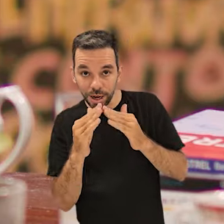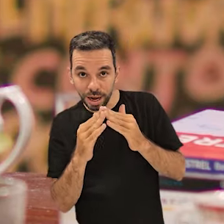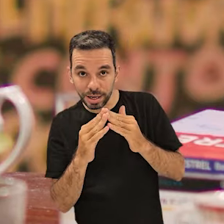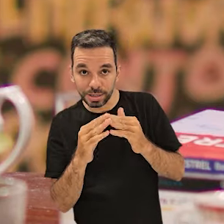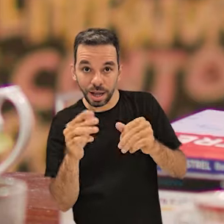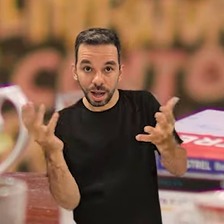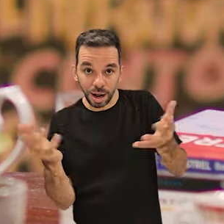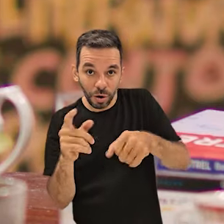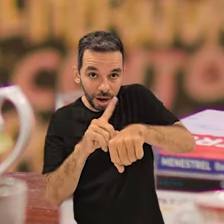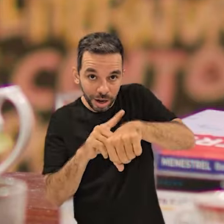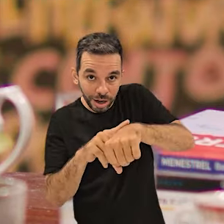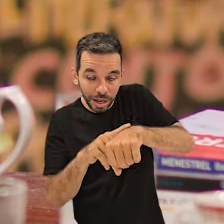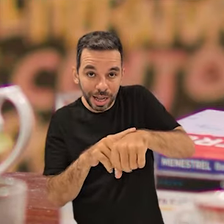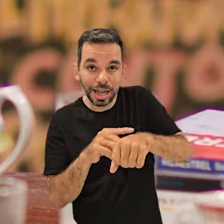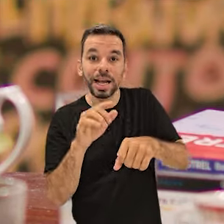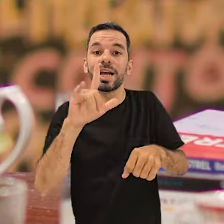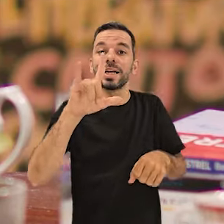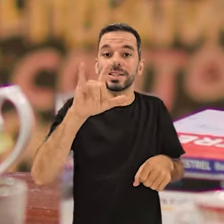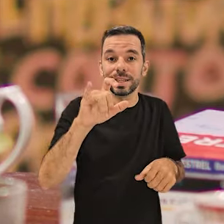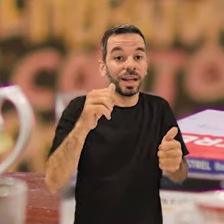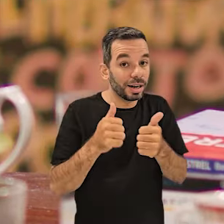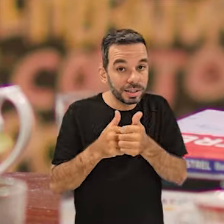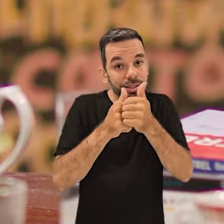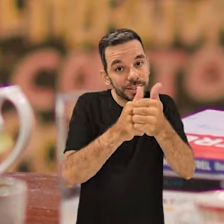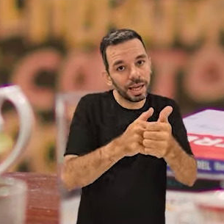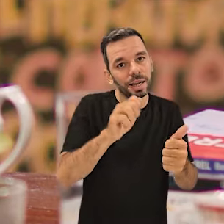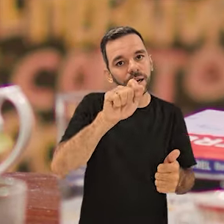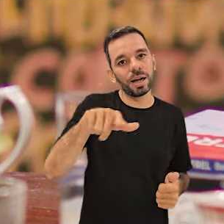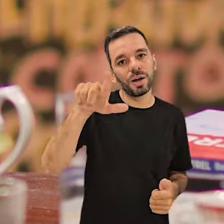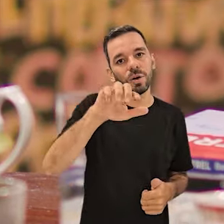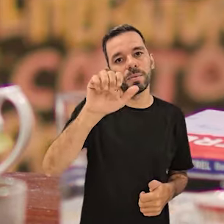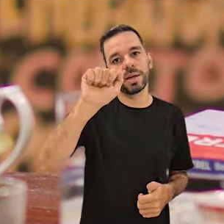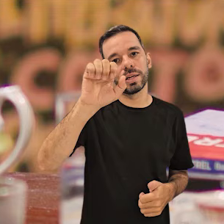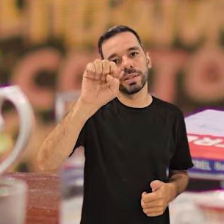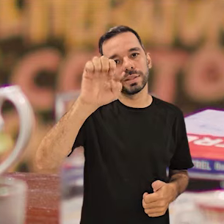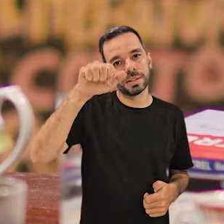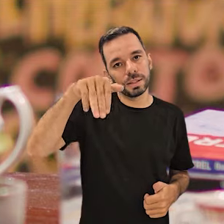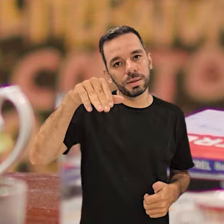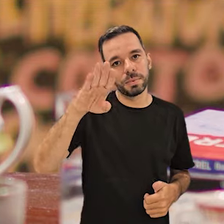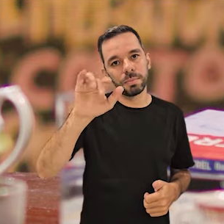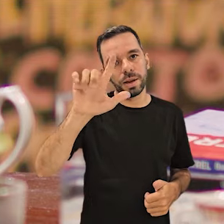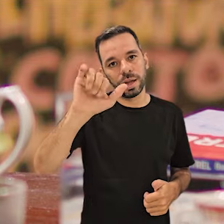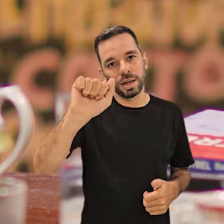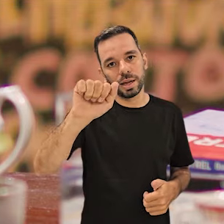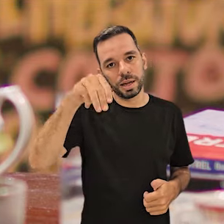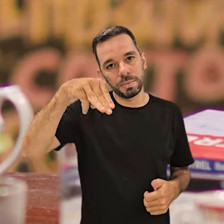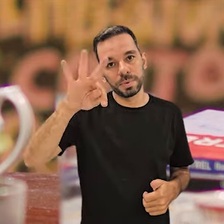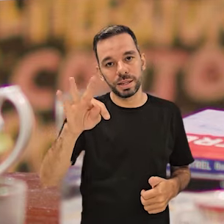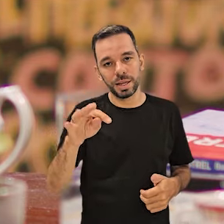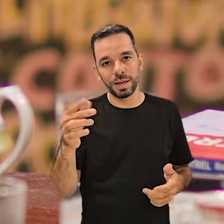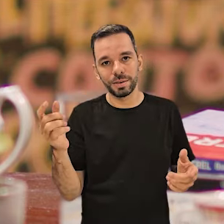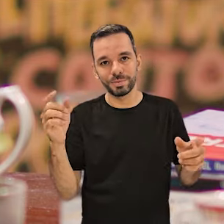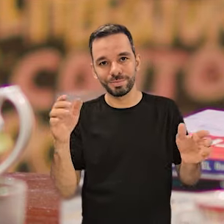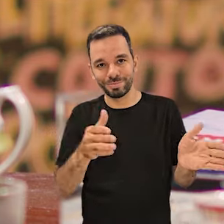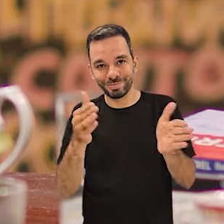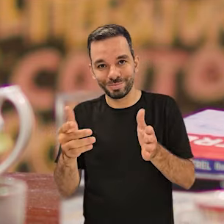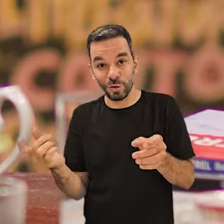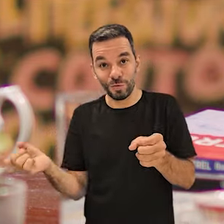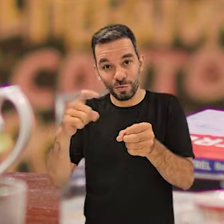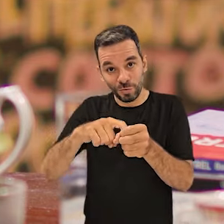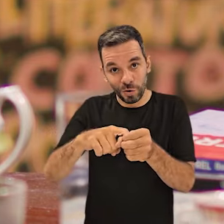Você aí de casa, aproveita esse tempinho, corre lá no Instagram, segue a gente, @assembleiamt. No próximo bloco eu volto com mais